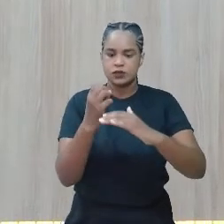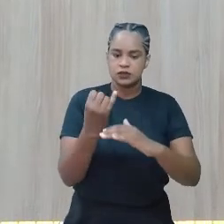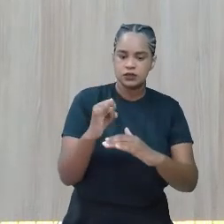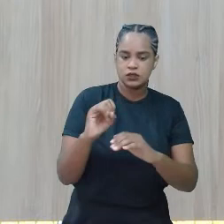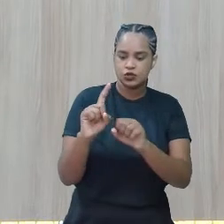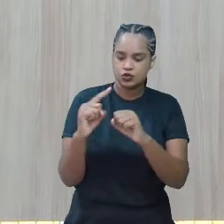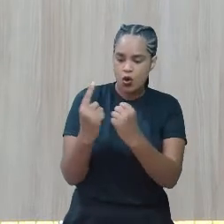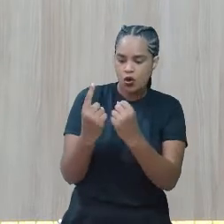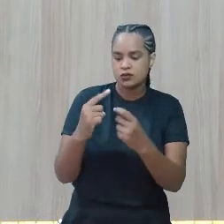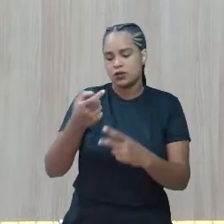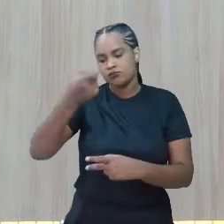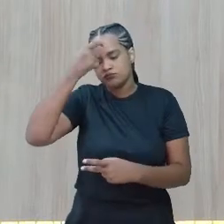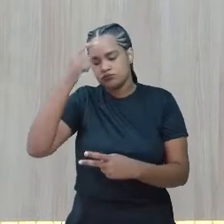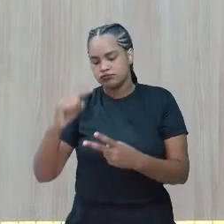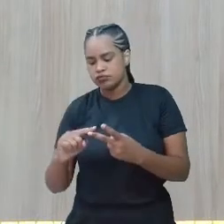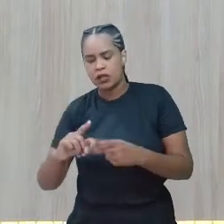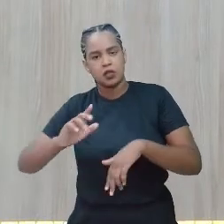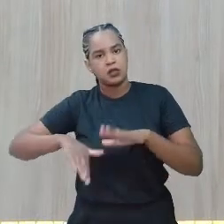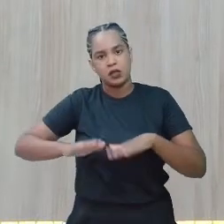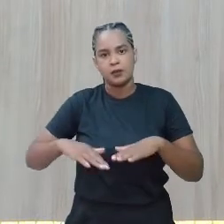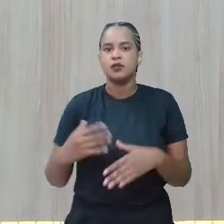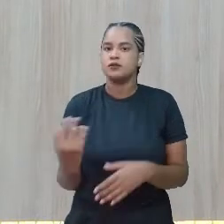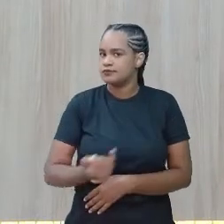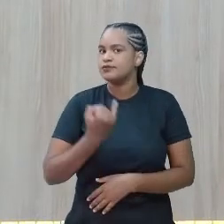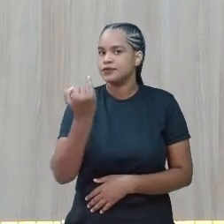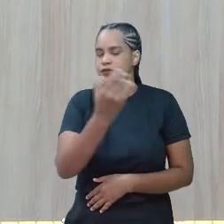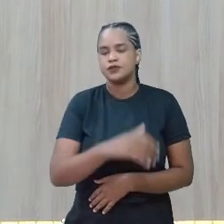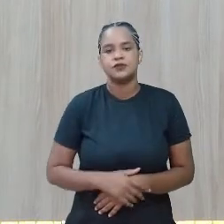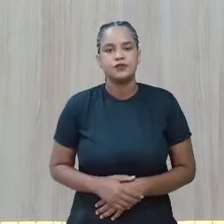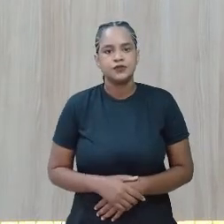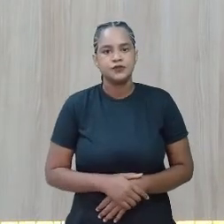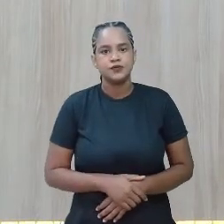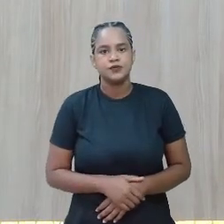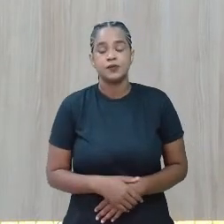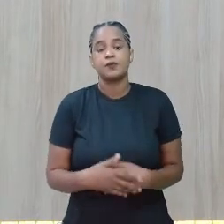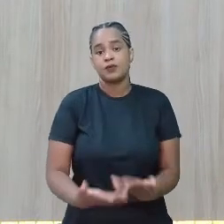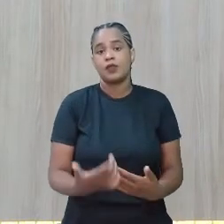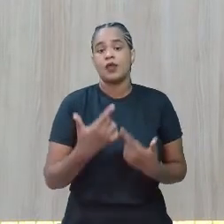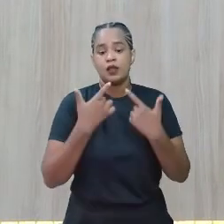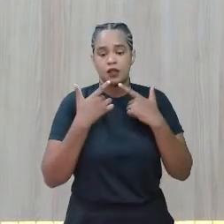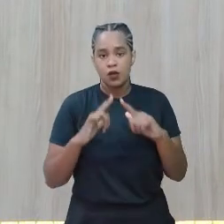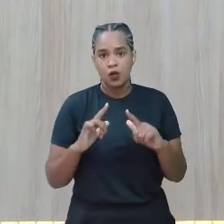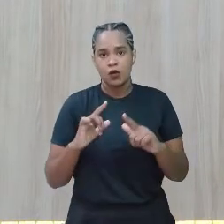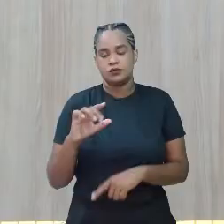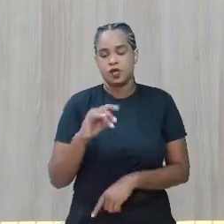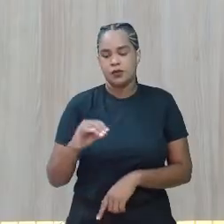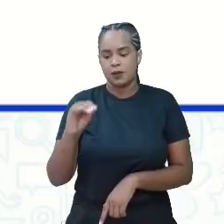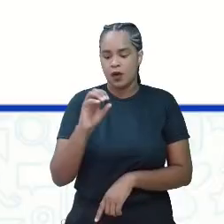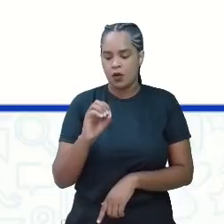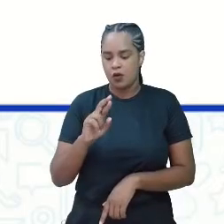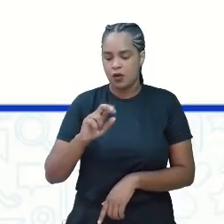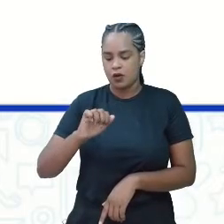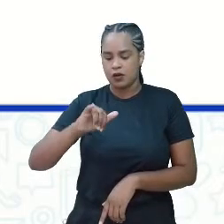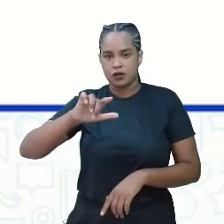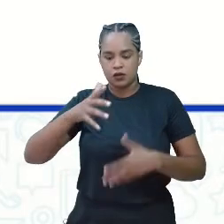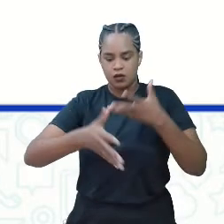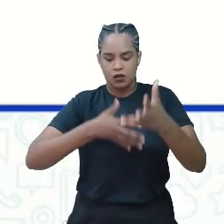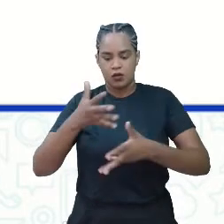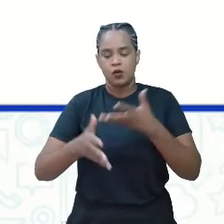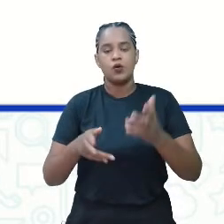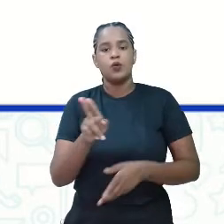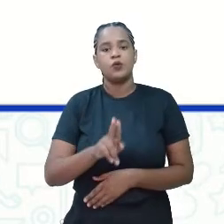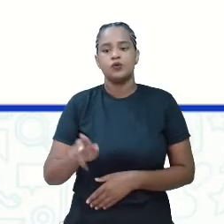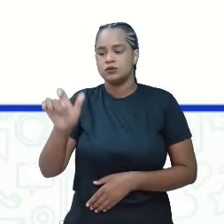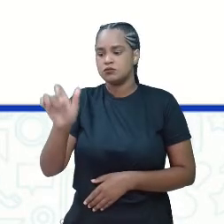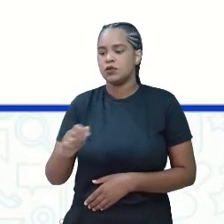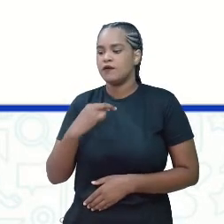né, intelectual. Então, isso é muito importante. A linguagem oral, ela é usada por meio da voz de